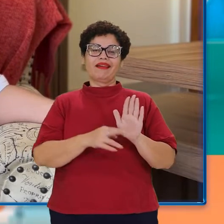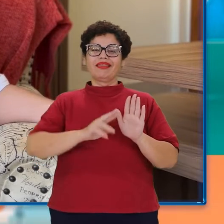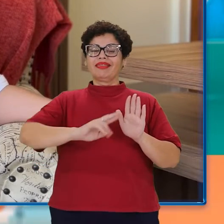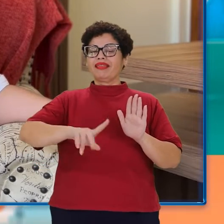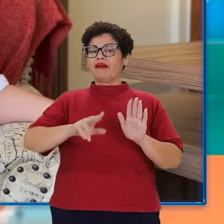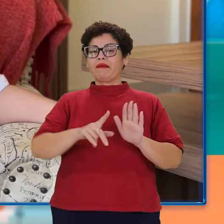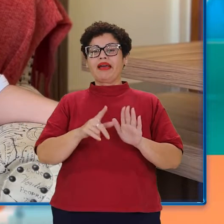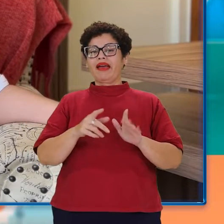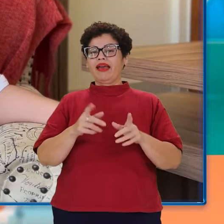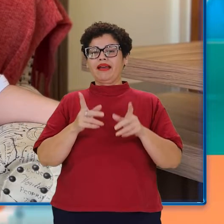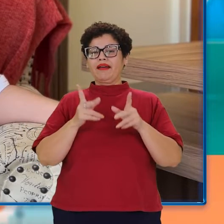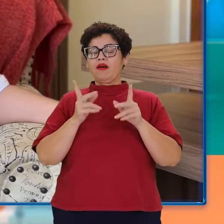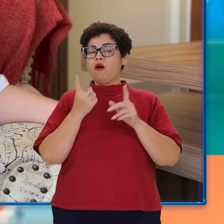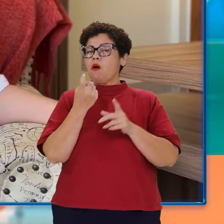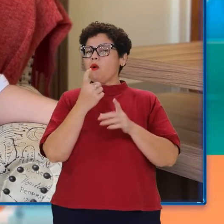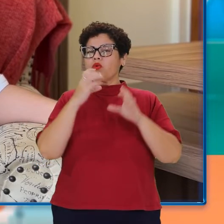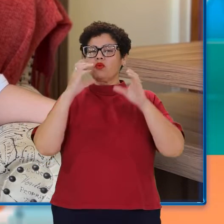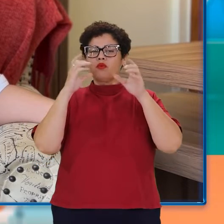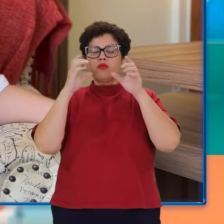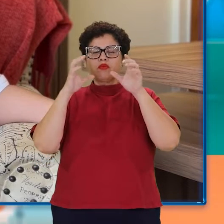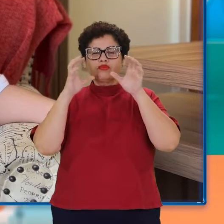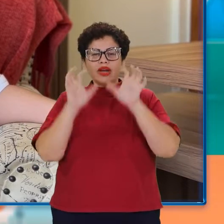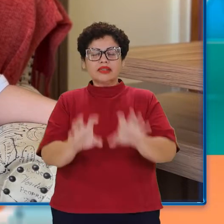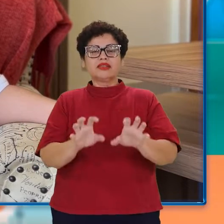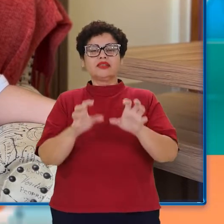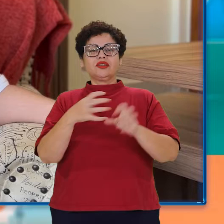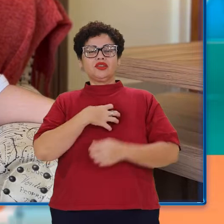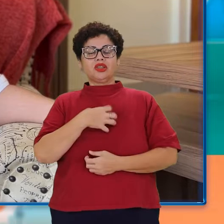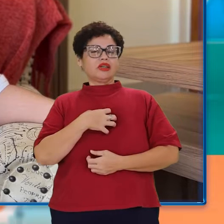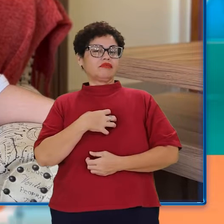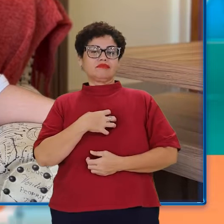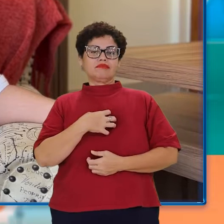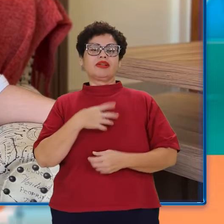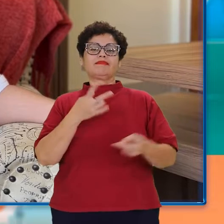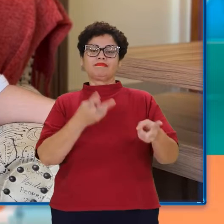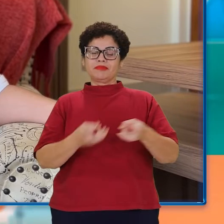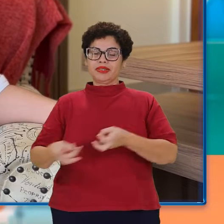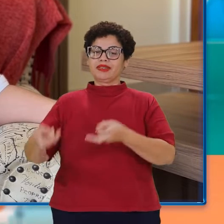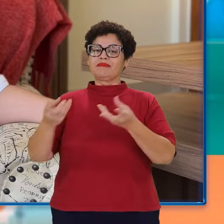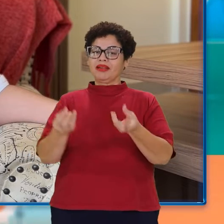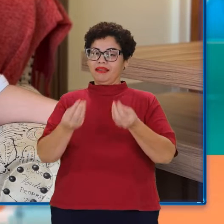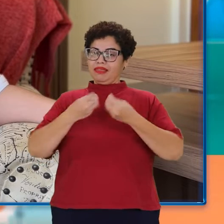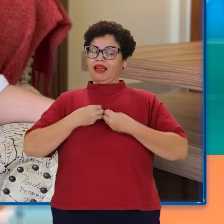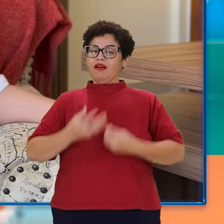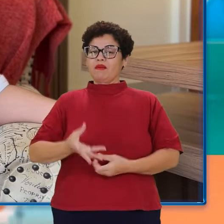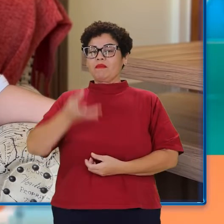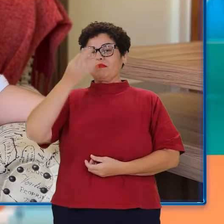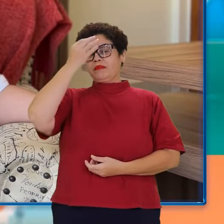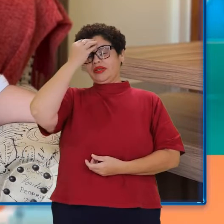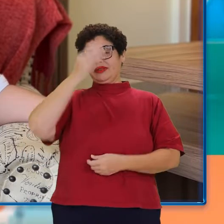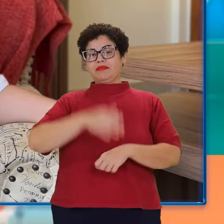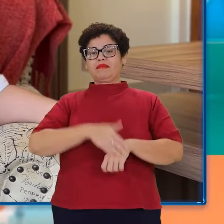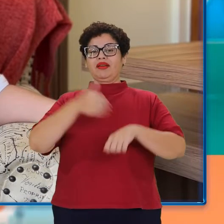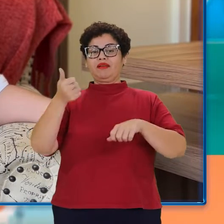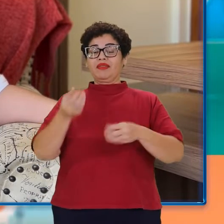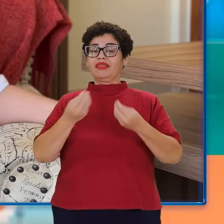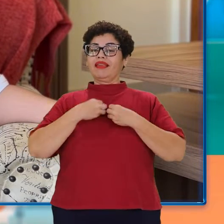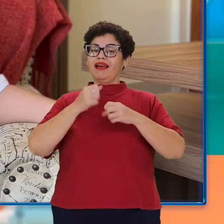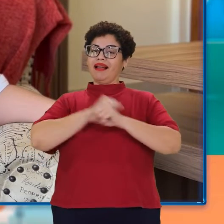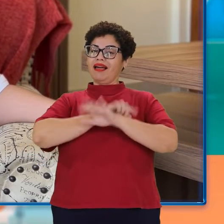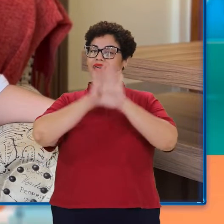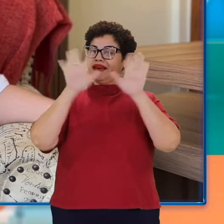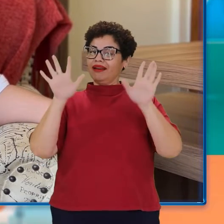receita, não serve para engessar a comunicação, mas na verdade eu percebo que ela traz uma